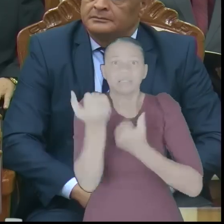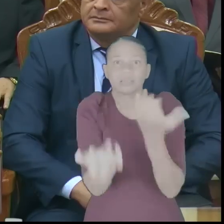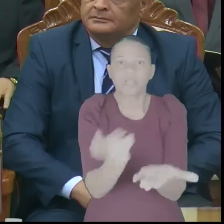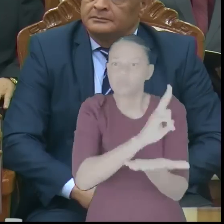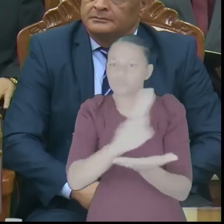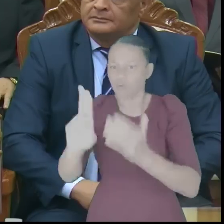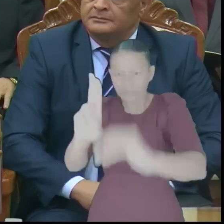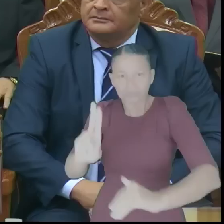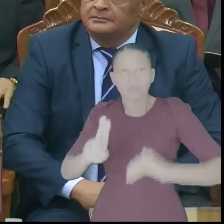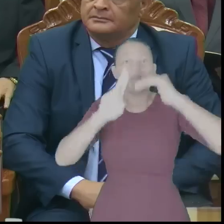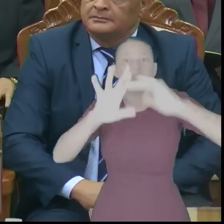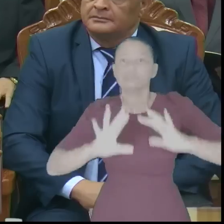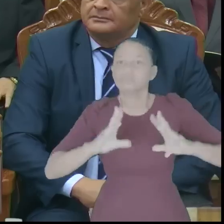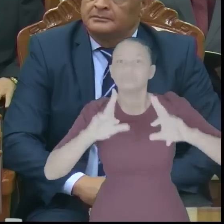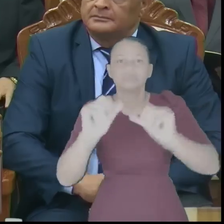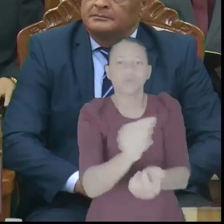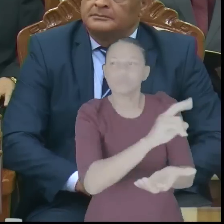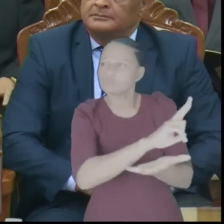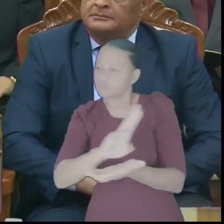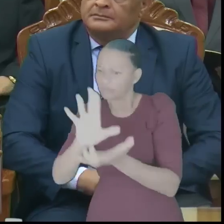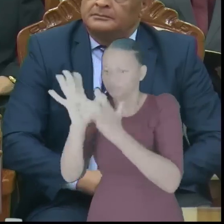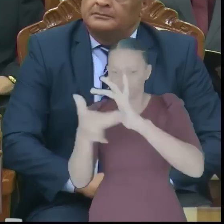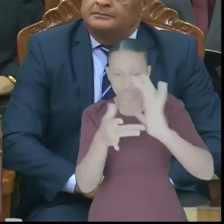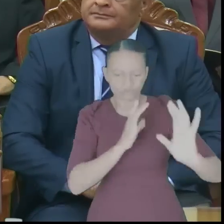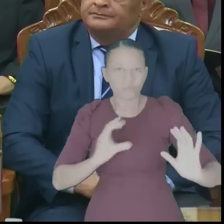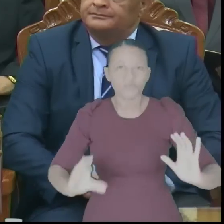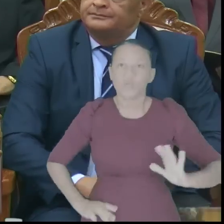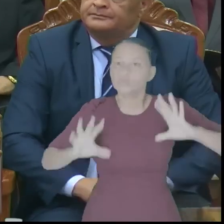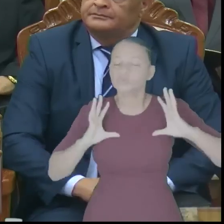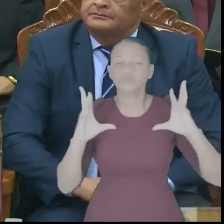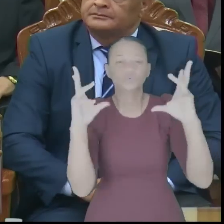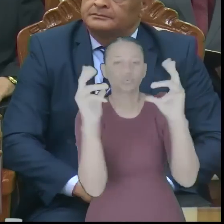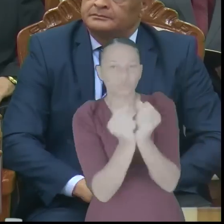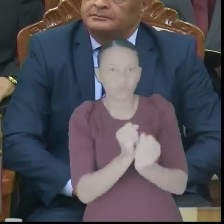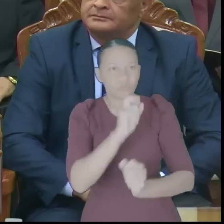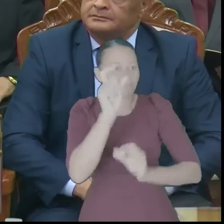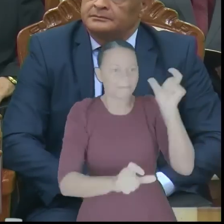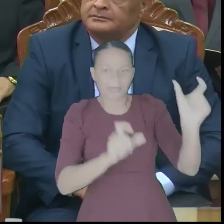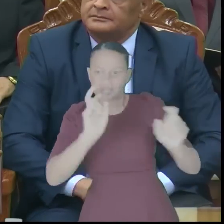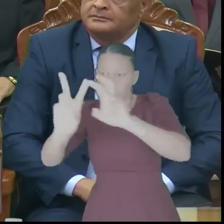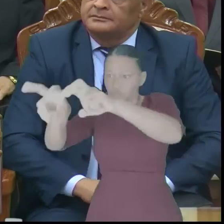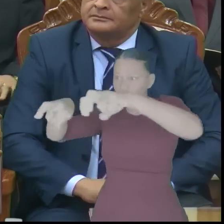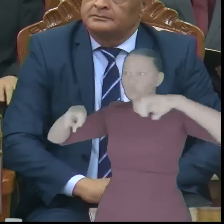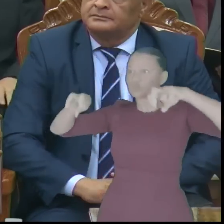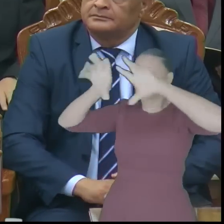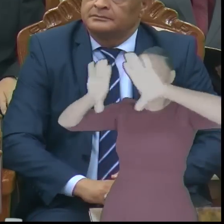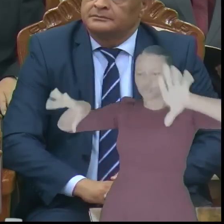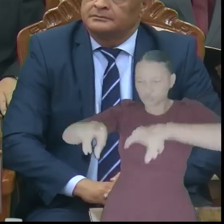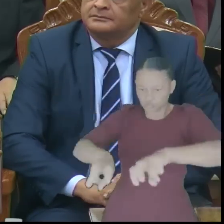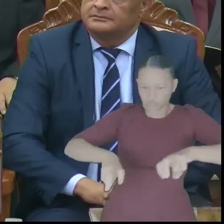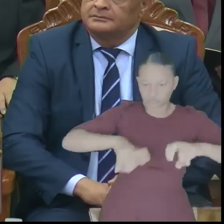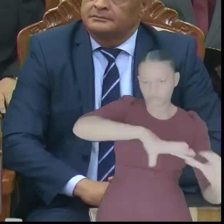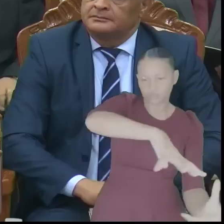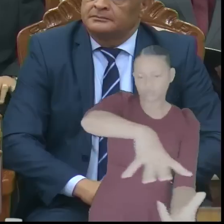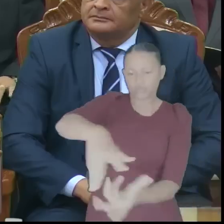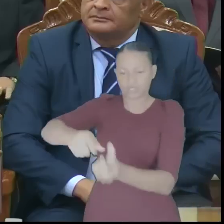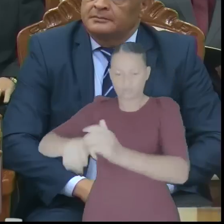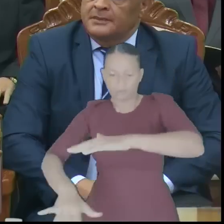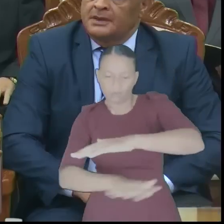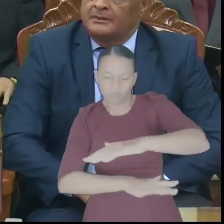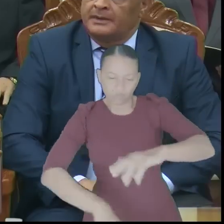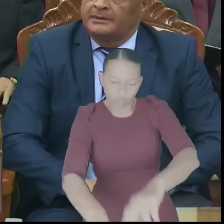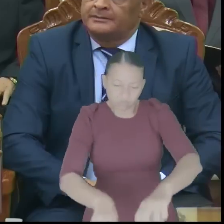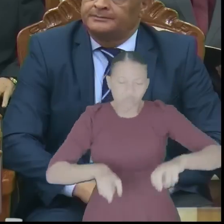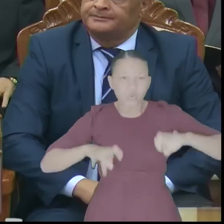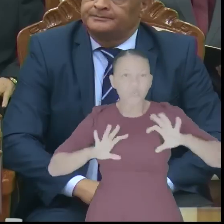de todo nome, para que ao nome de Jesus Cristo, todo joelho se dobre, nos céus, na terra e debaixo da terra, e